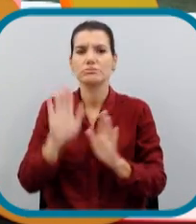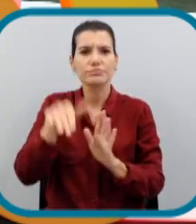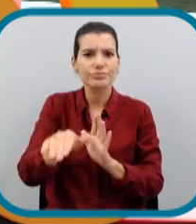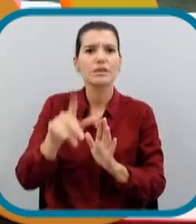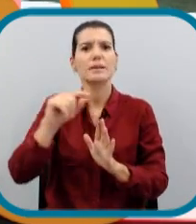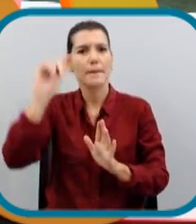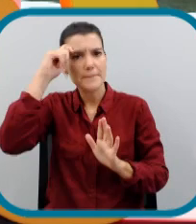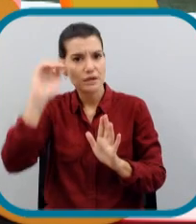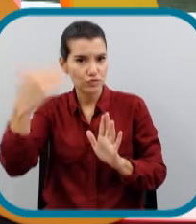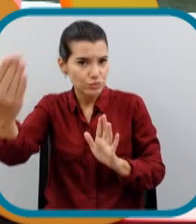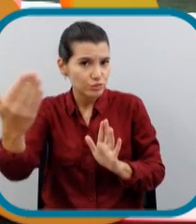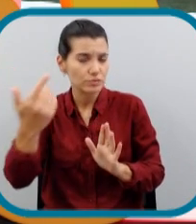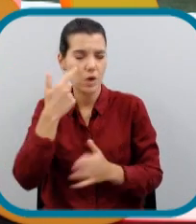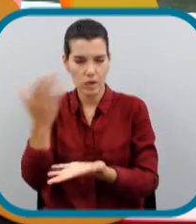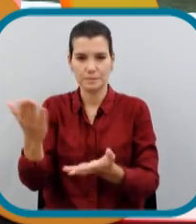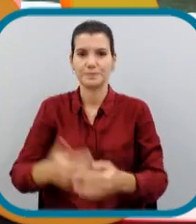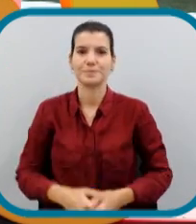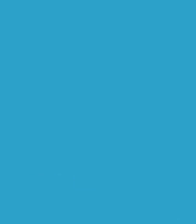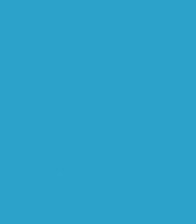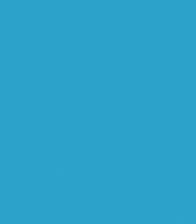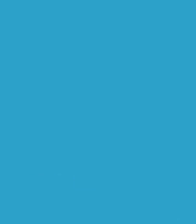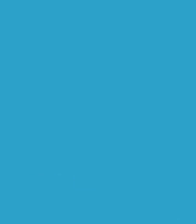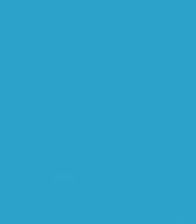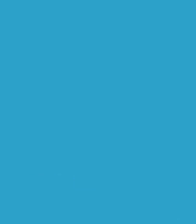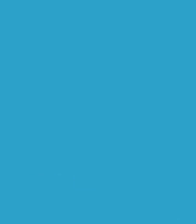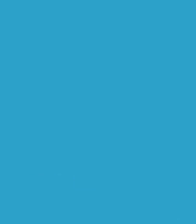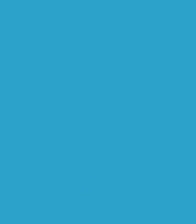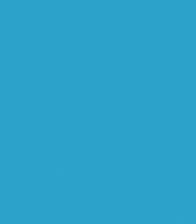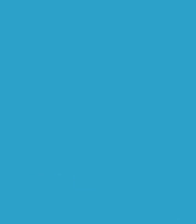portuguesa? E haverá consequências a longo prazo? Ora vê.